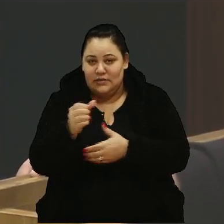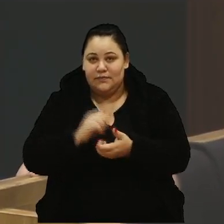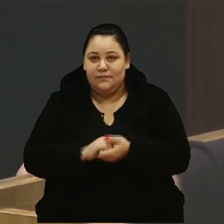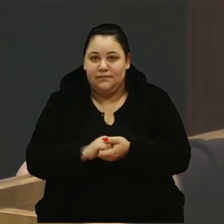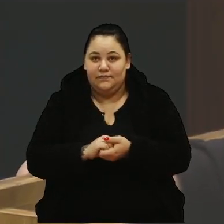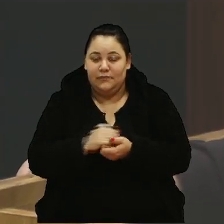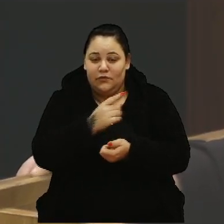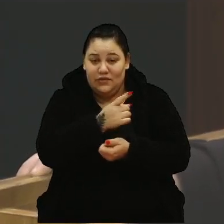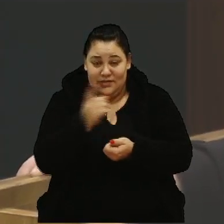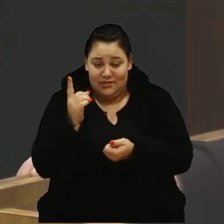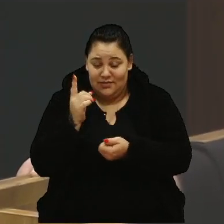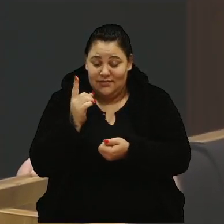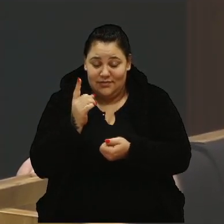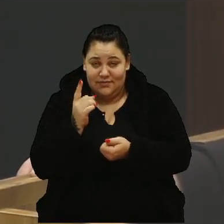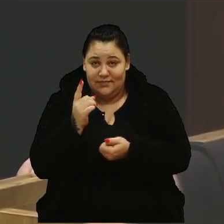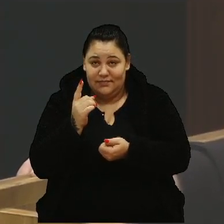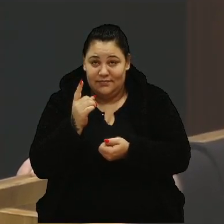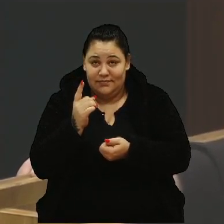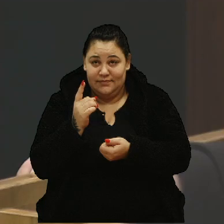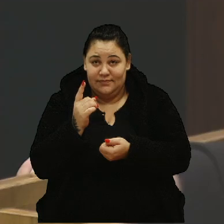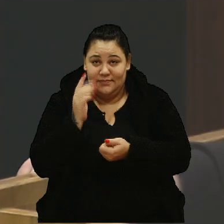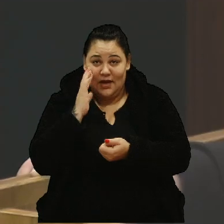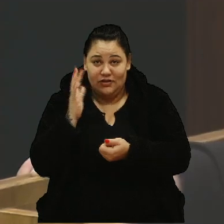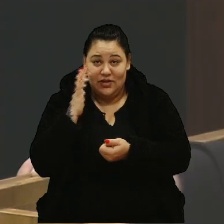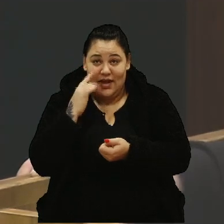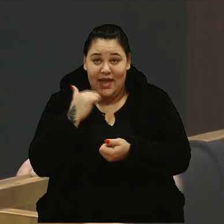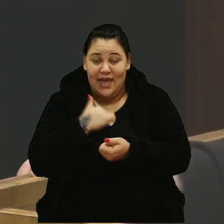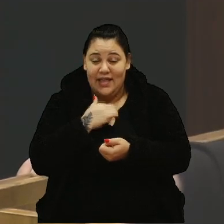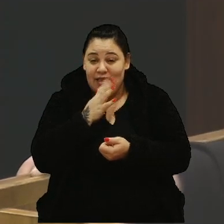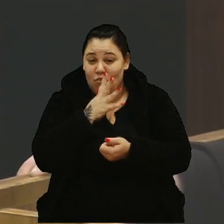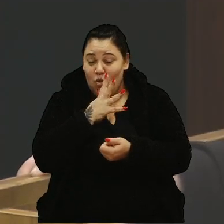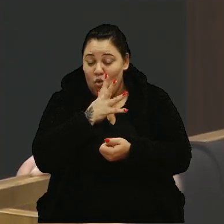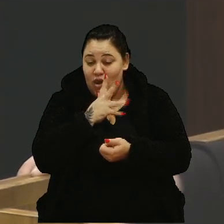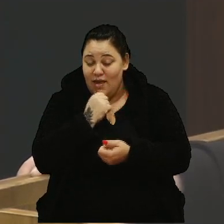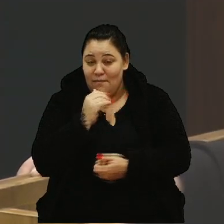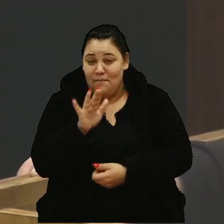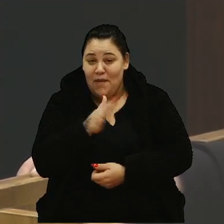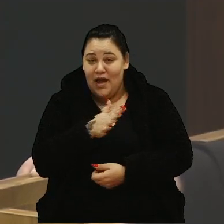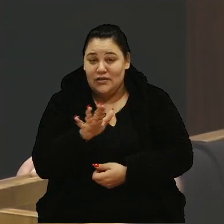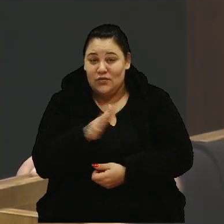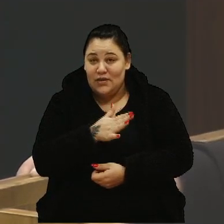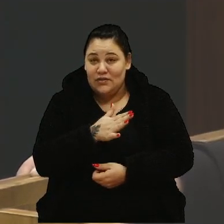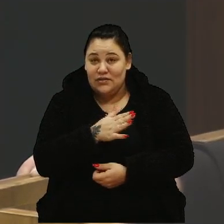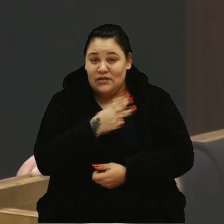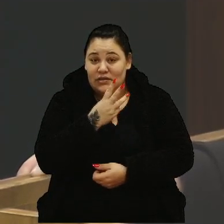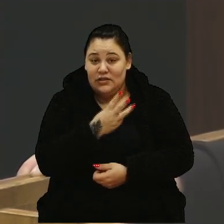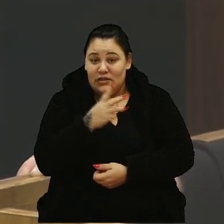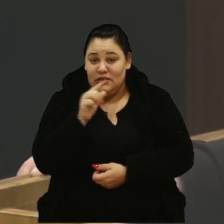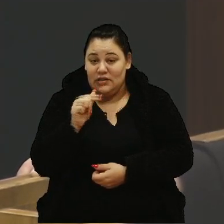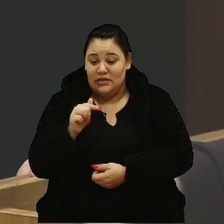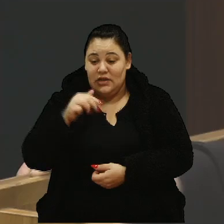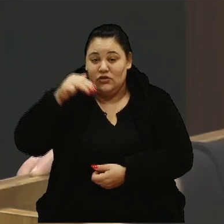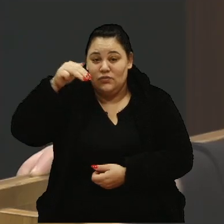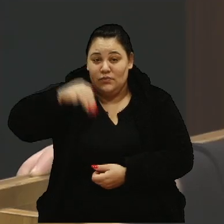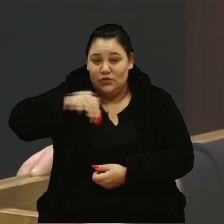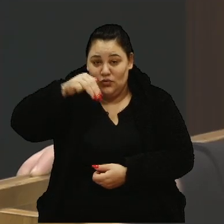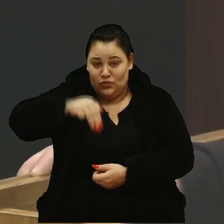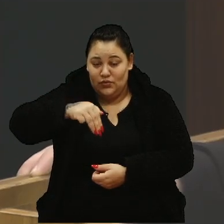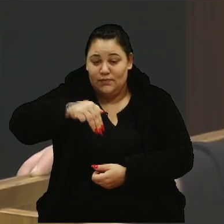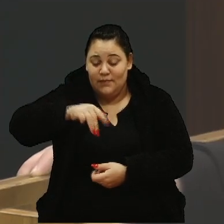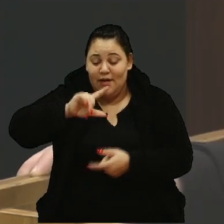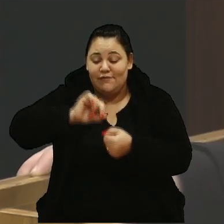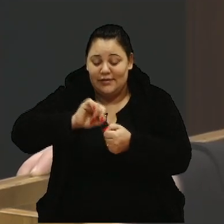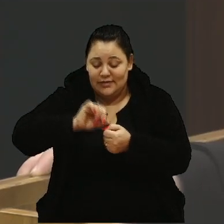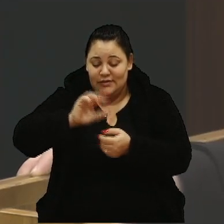e senhores, eu demorei aproximadamente 37 minutos para fazer esse percurso.